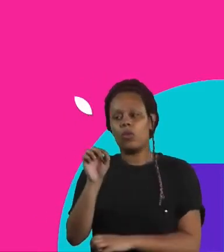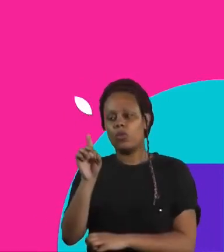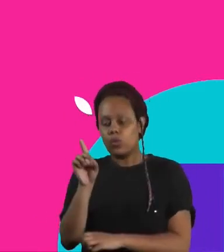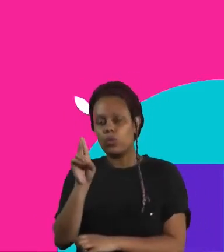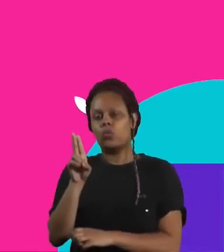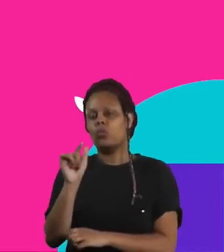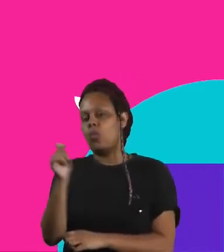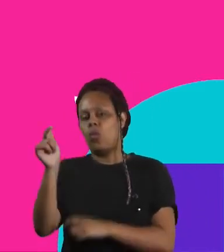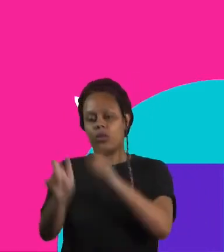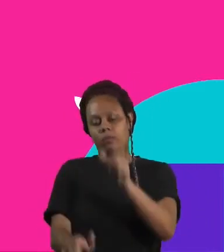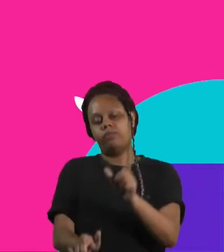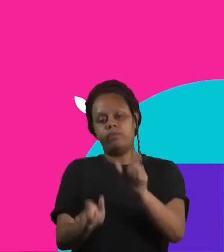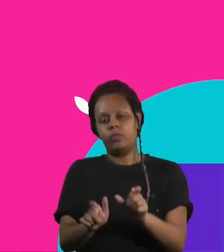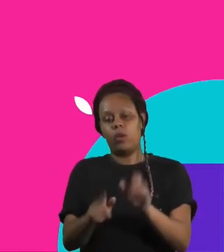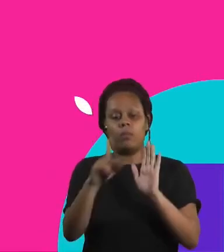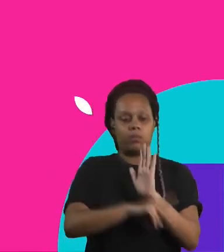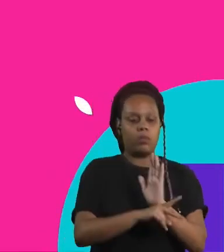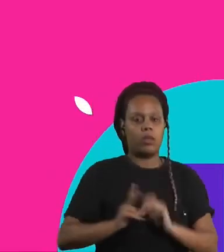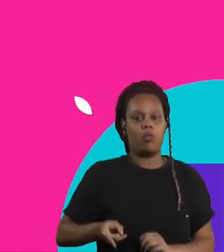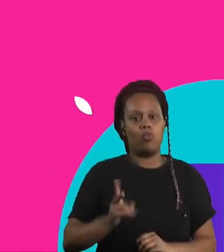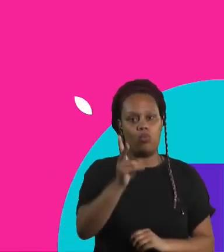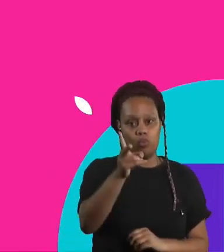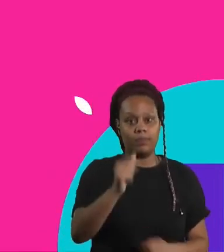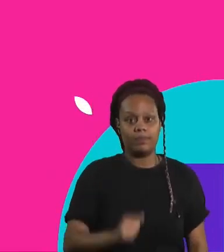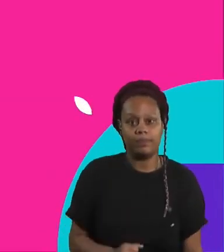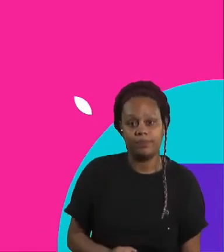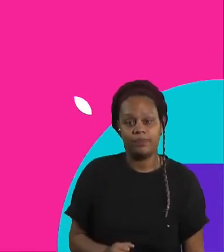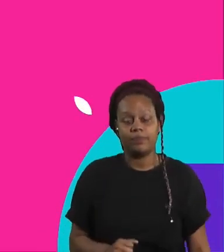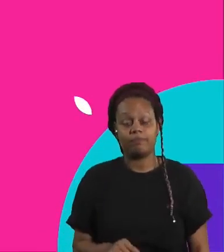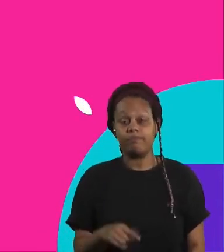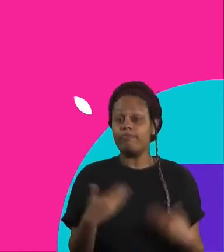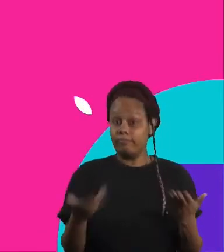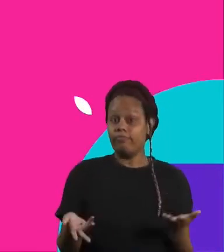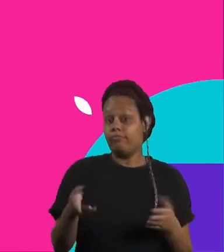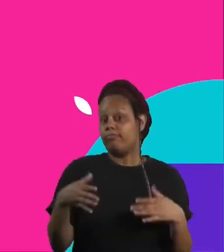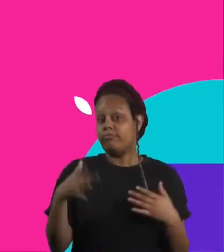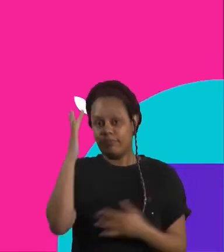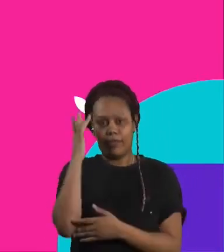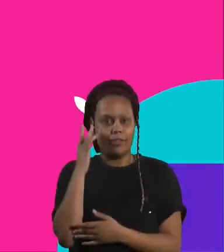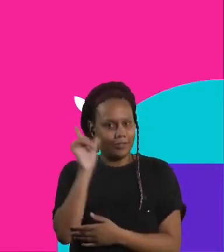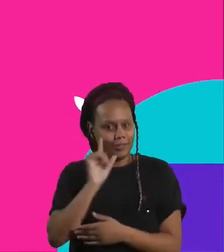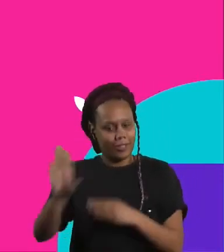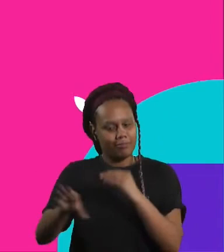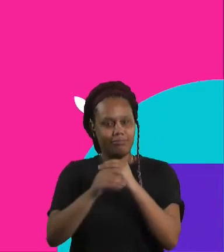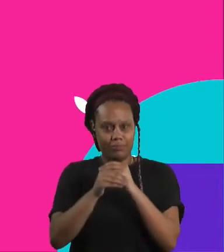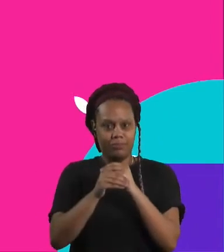o projeto, né, para a coisa funcionar. É isso, pessoal. Acho que a gente conseguiu contribuir um pouquinho aí com a